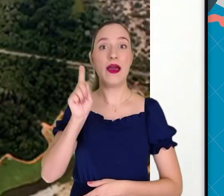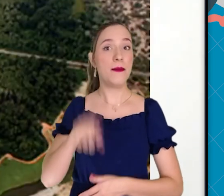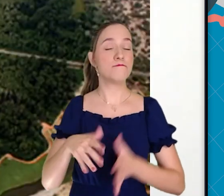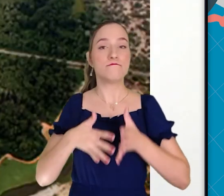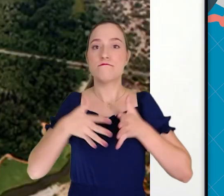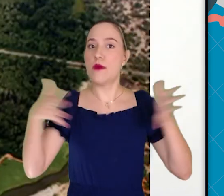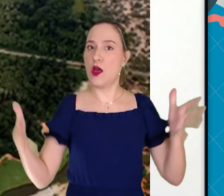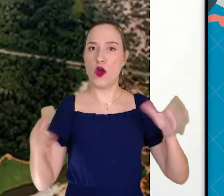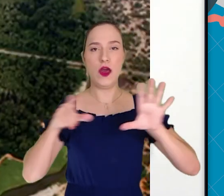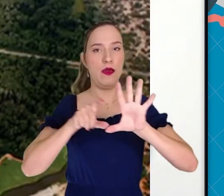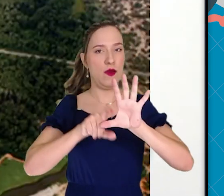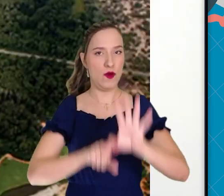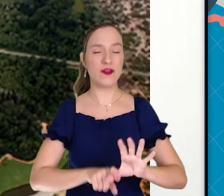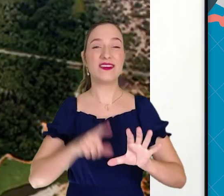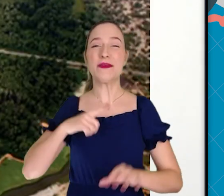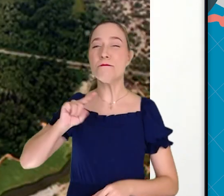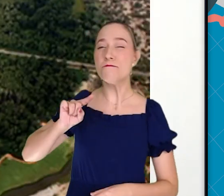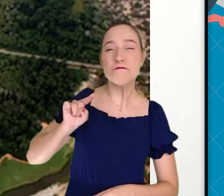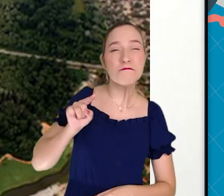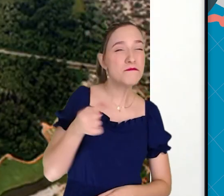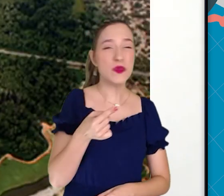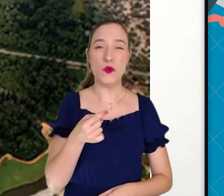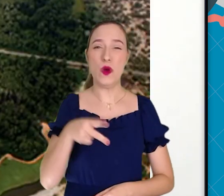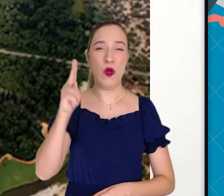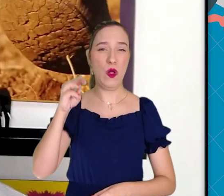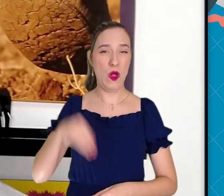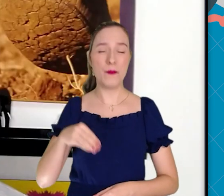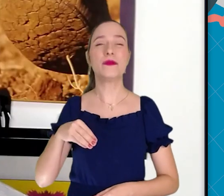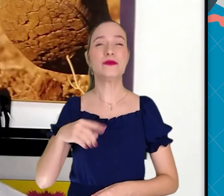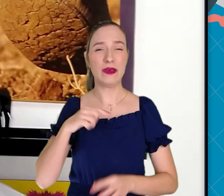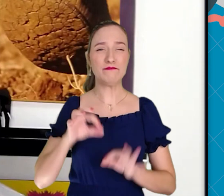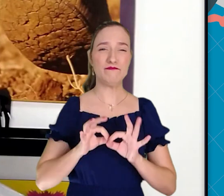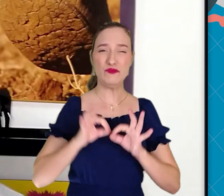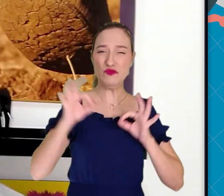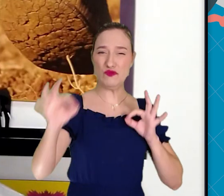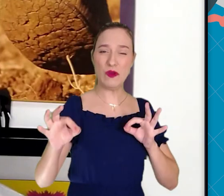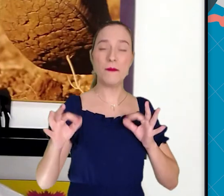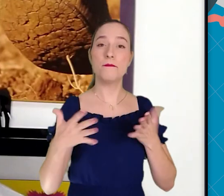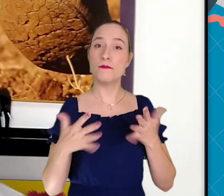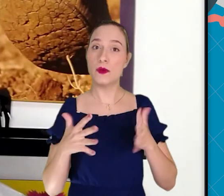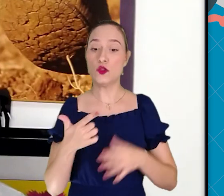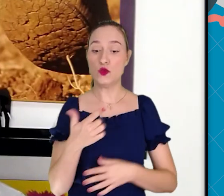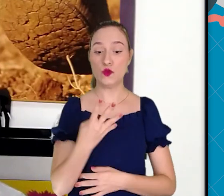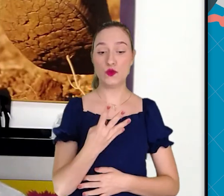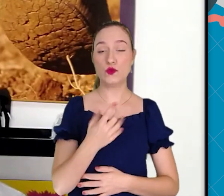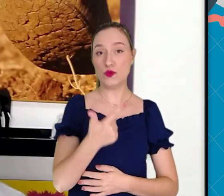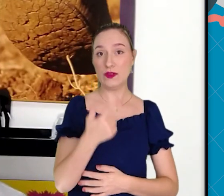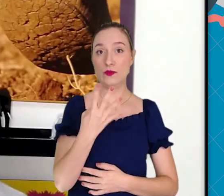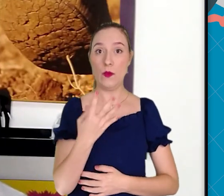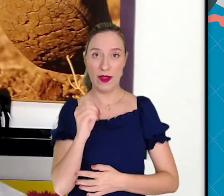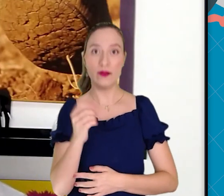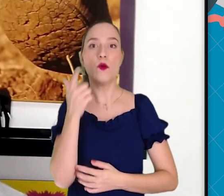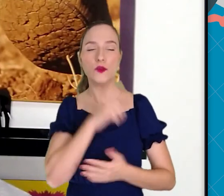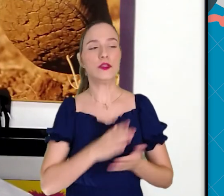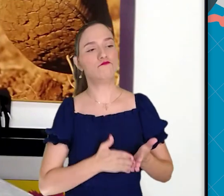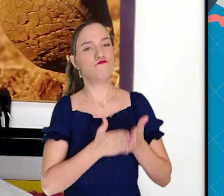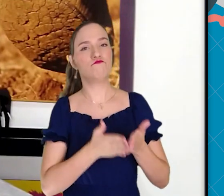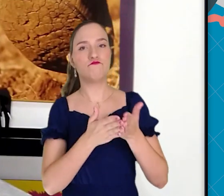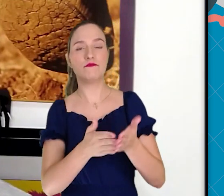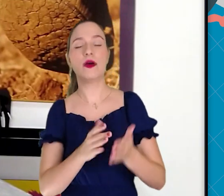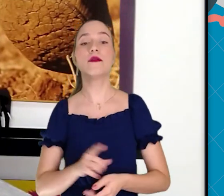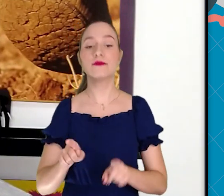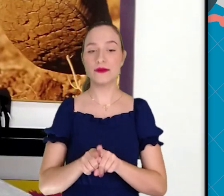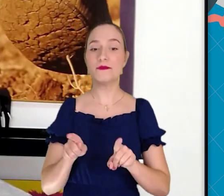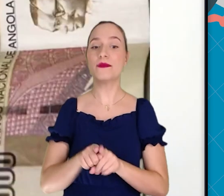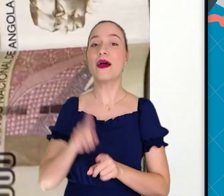tem cerca de 1.000 km de extensão e apenas 240 já foram navegados. O